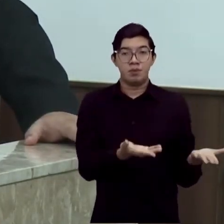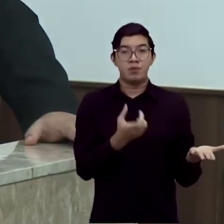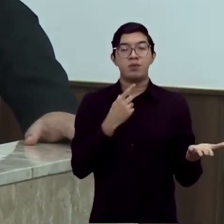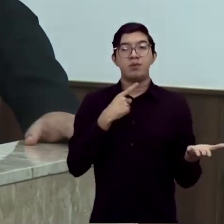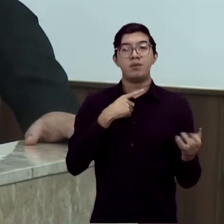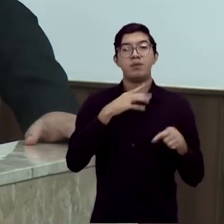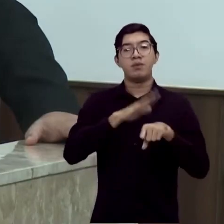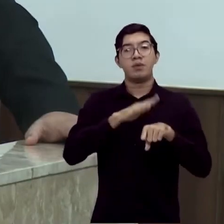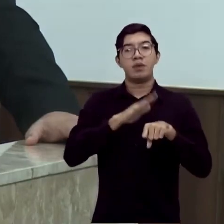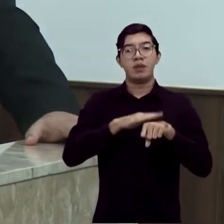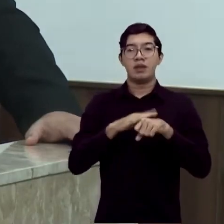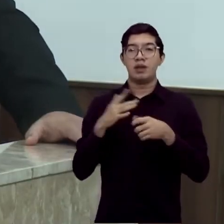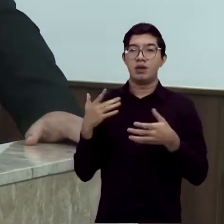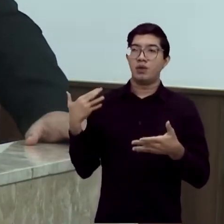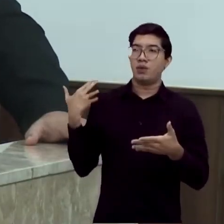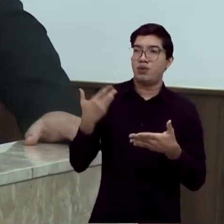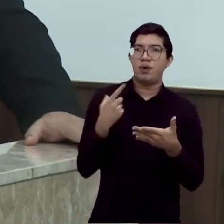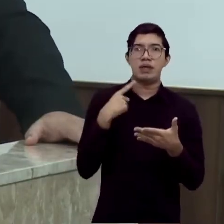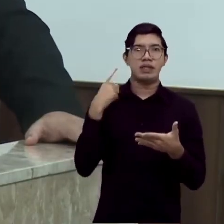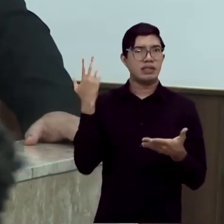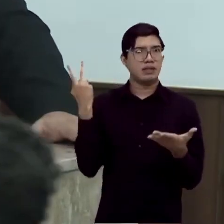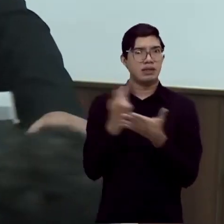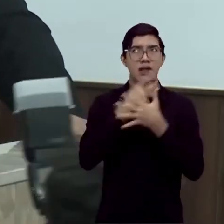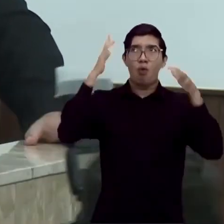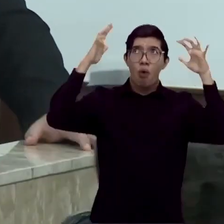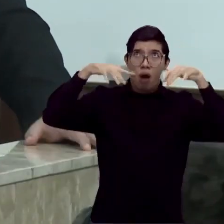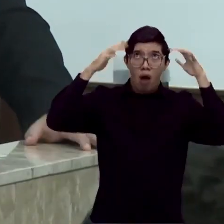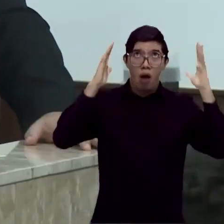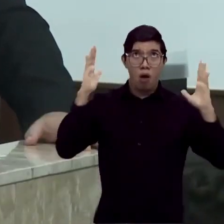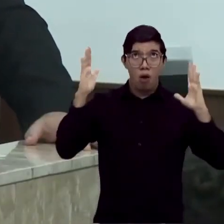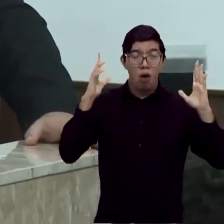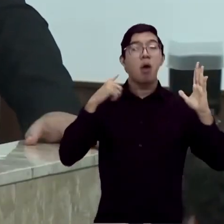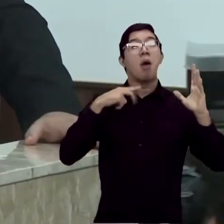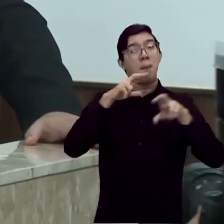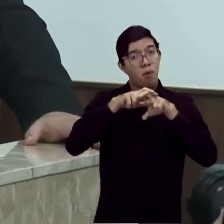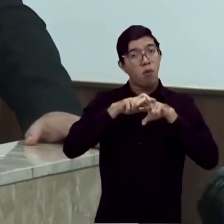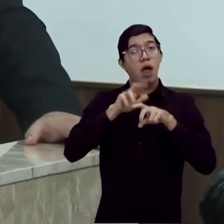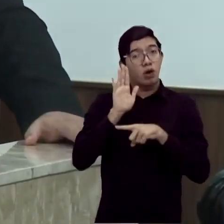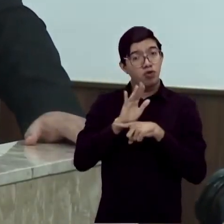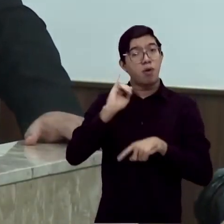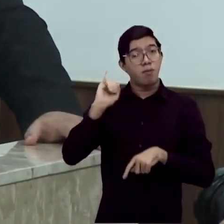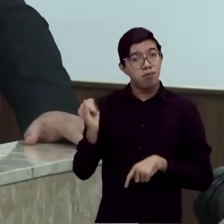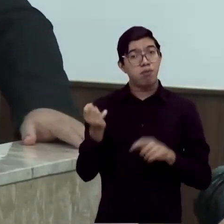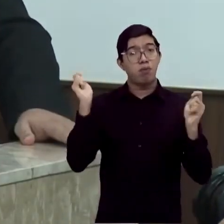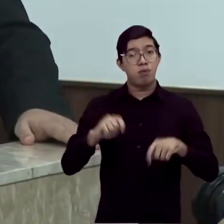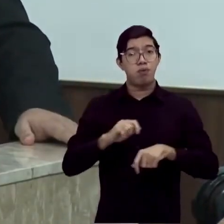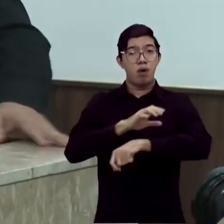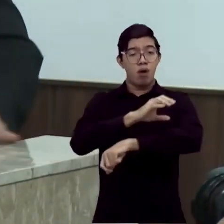pela quadra chuvosa na cidade de Fortaleza, um deles poderia ser a instalação de boca de lobo inteligente na cidade.